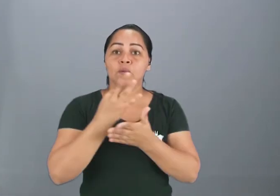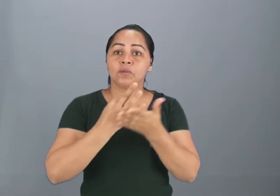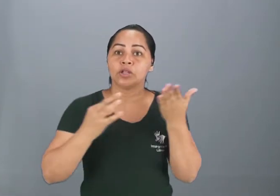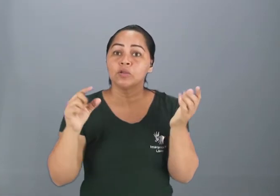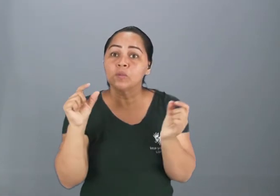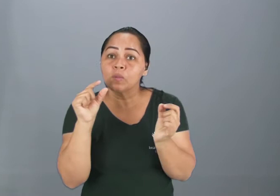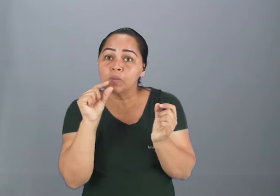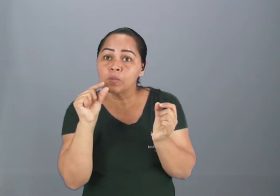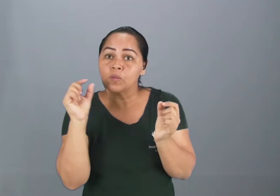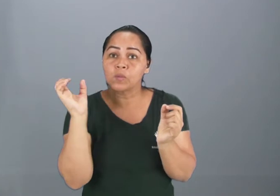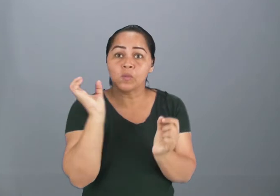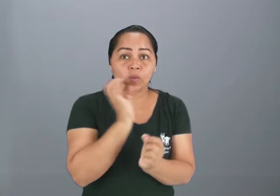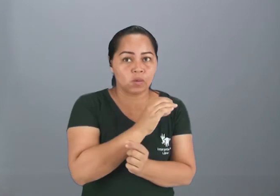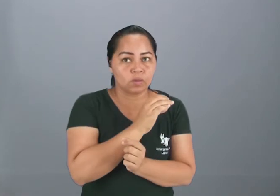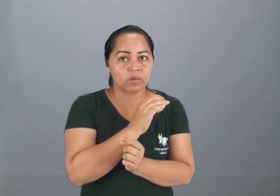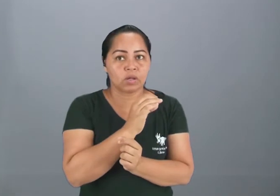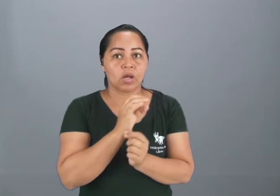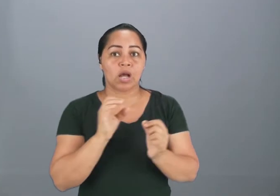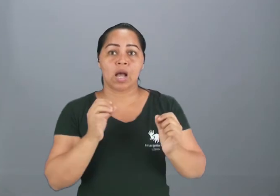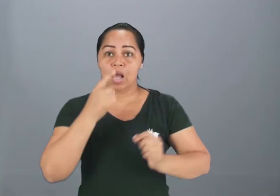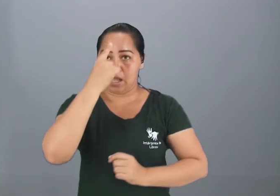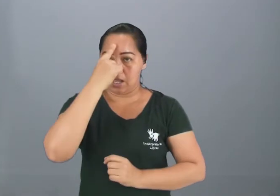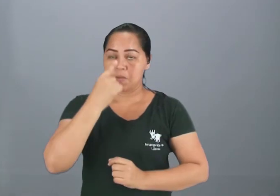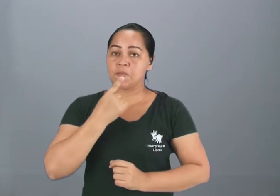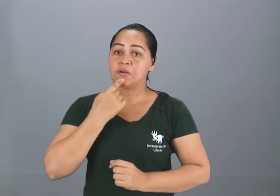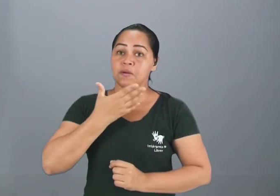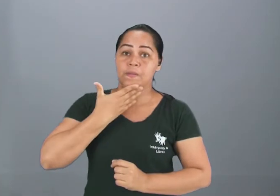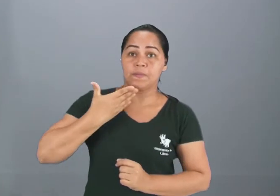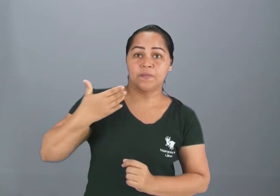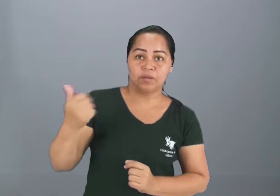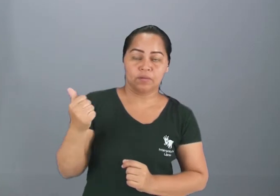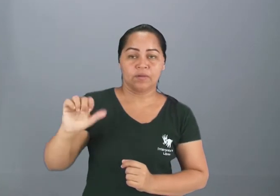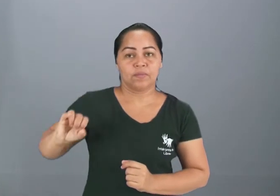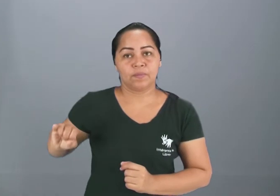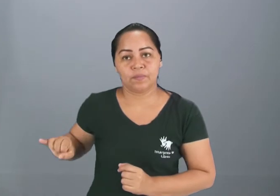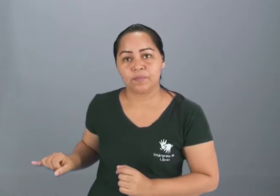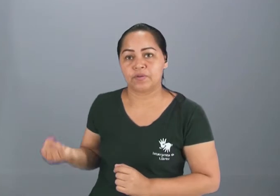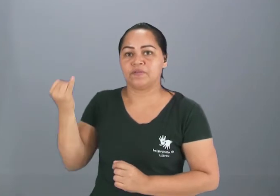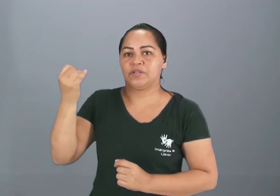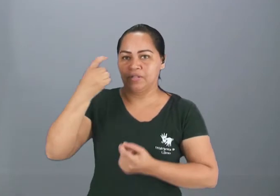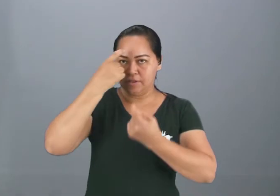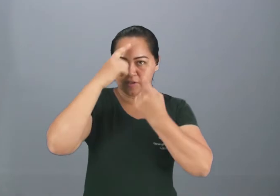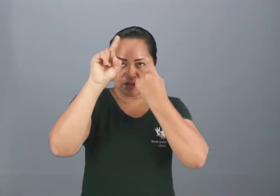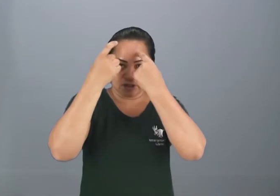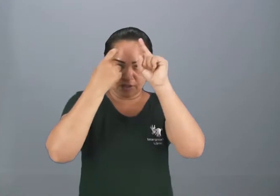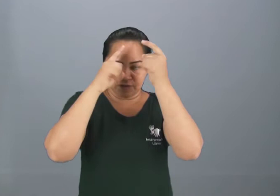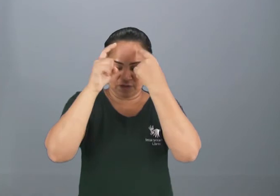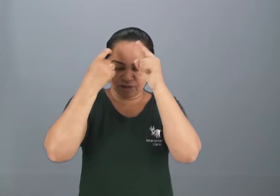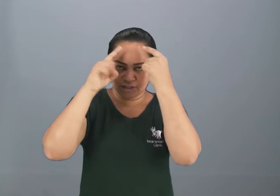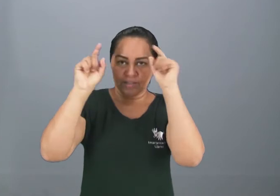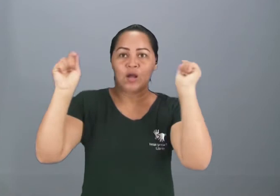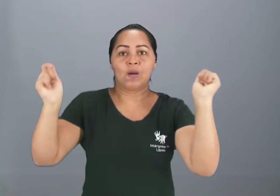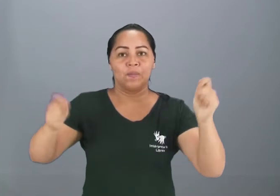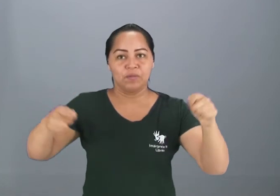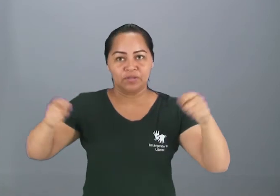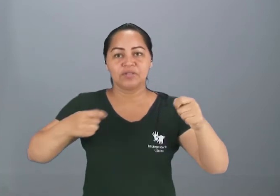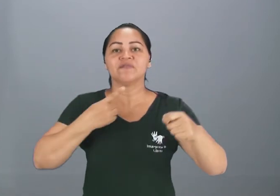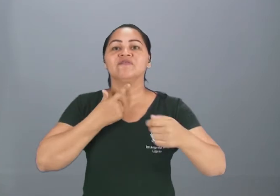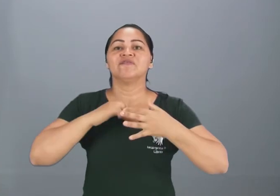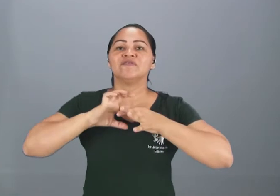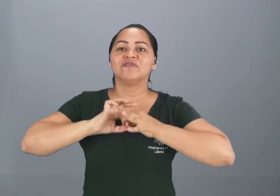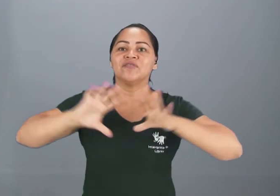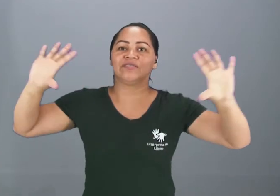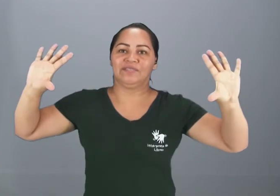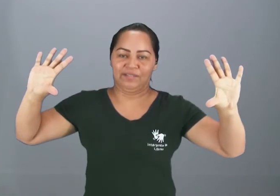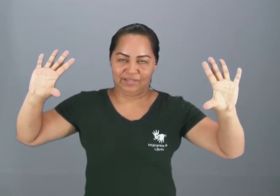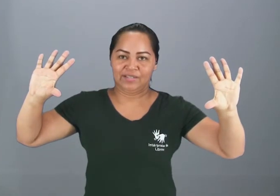alguns exemplos aqui. Mas você pode produzir seu cartão e aproveita toda a sua criatividade aí, tá? À vontade.